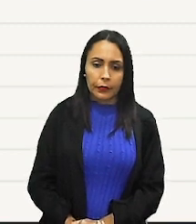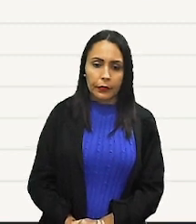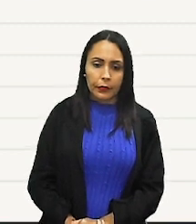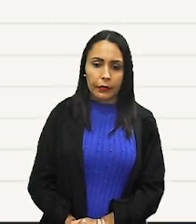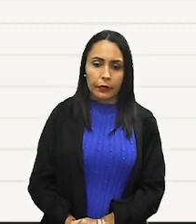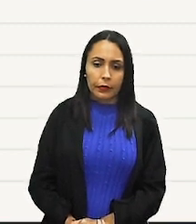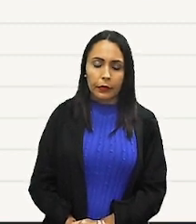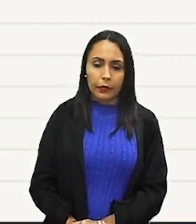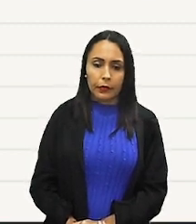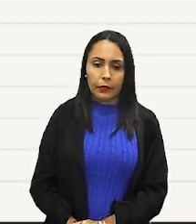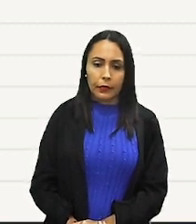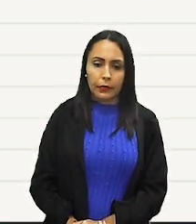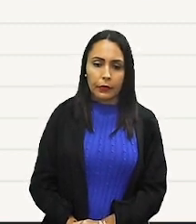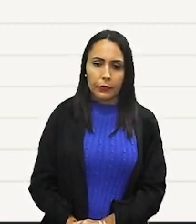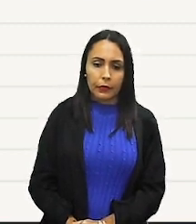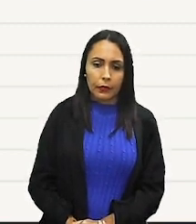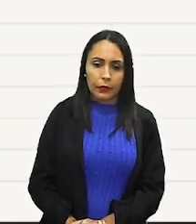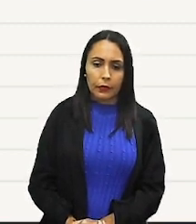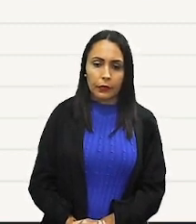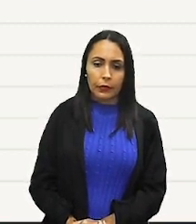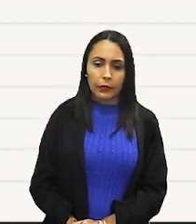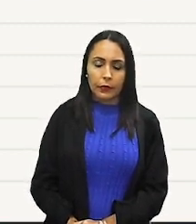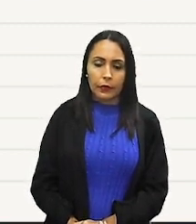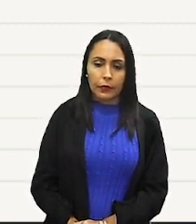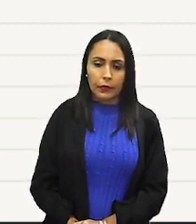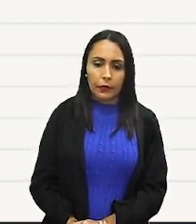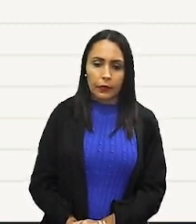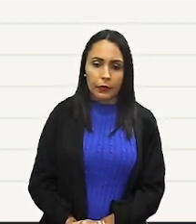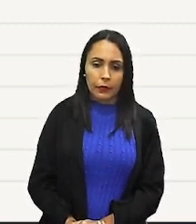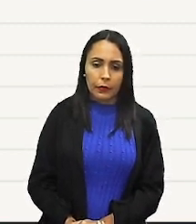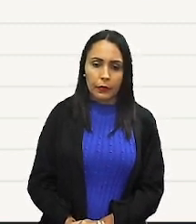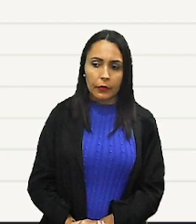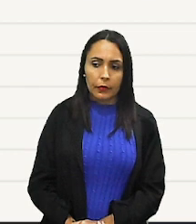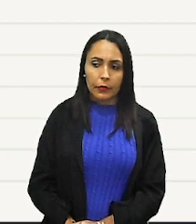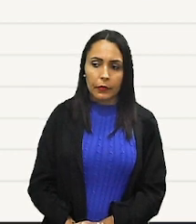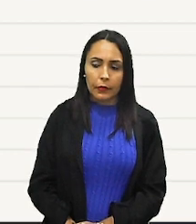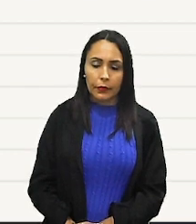Eles são os menores agentes microbiológicos.